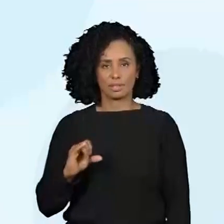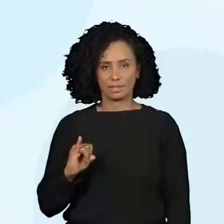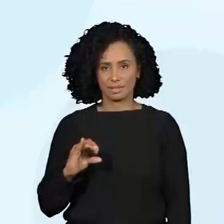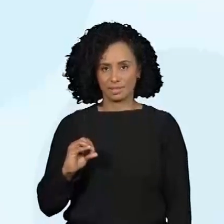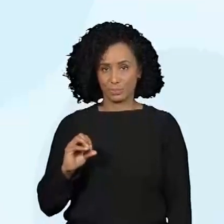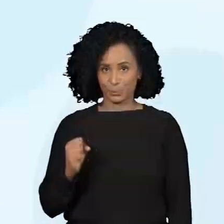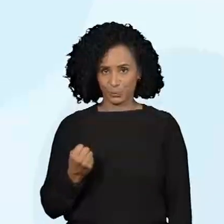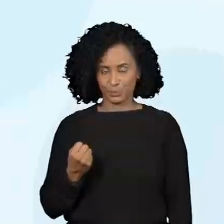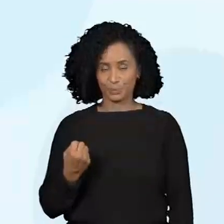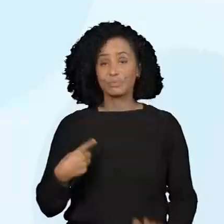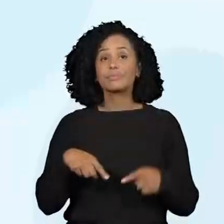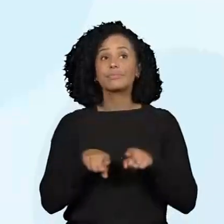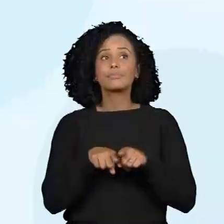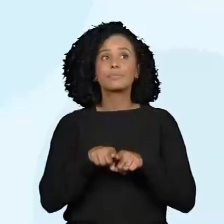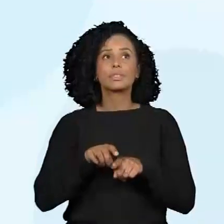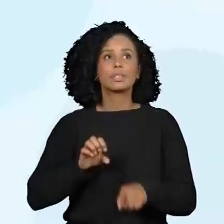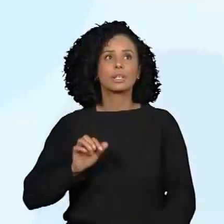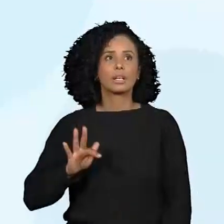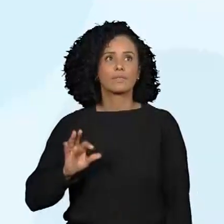EF04CI08 e